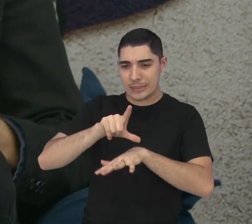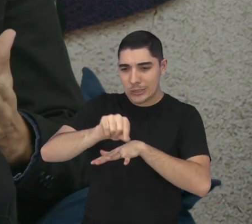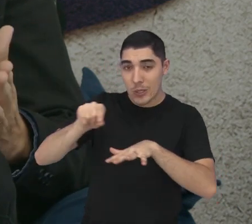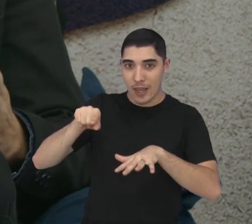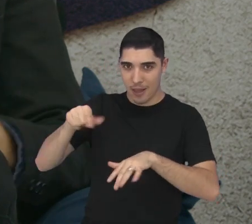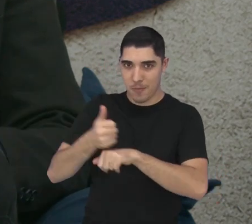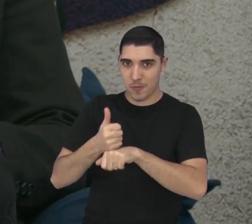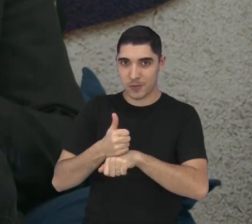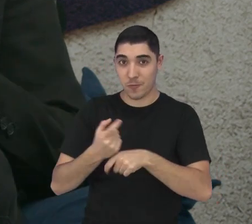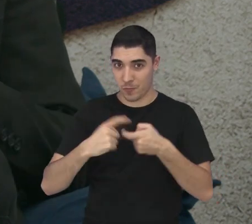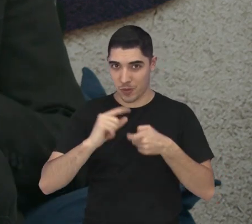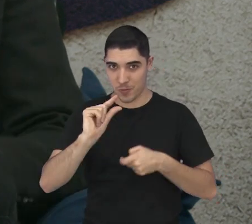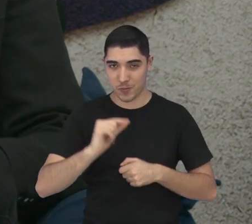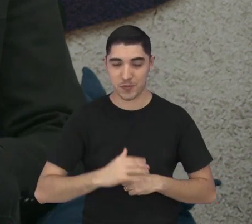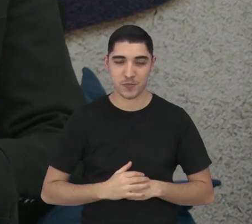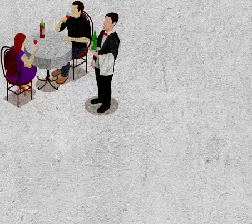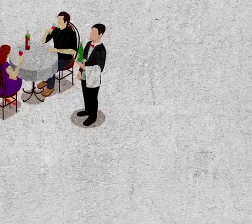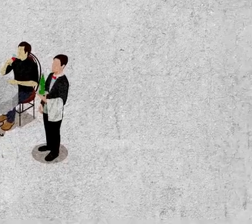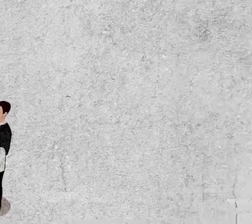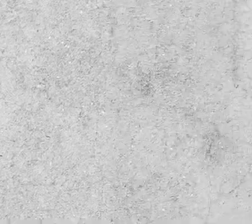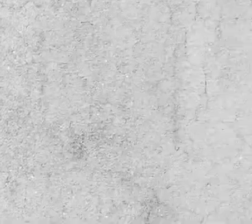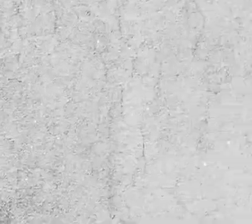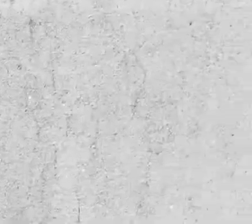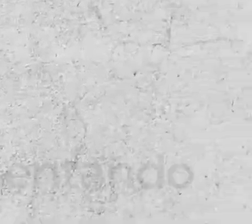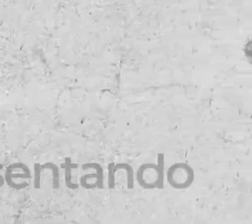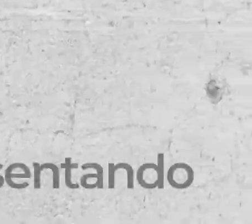aí essa carreira. Voltamos já.